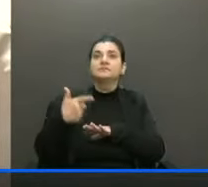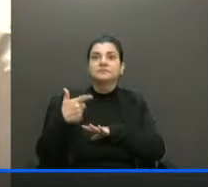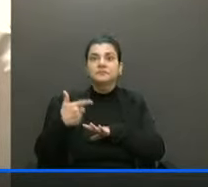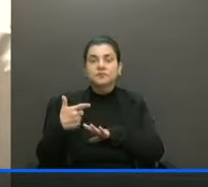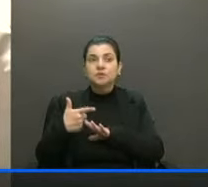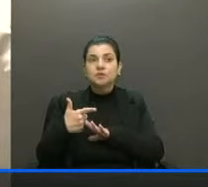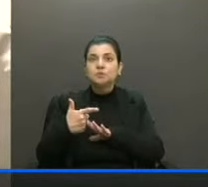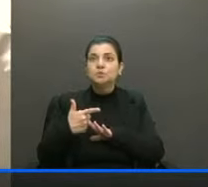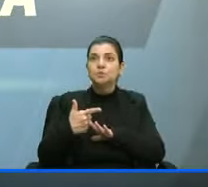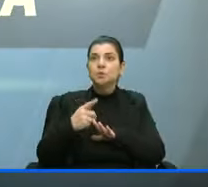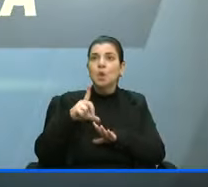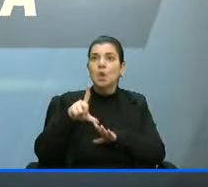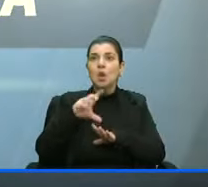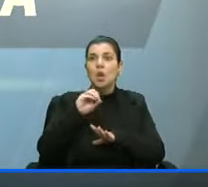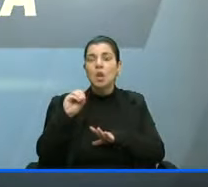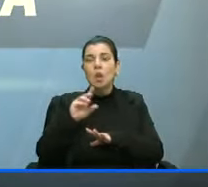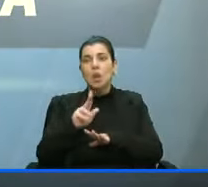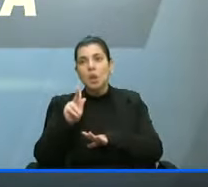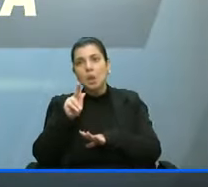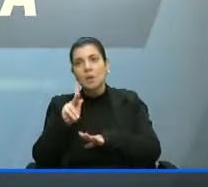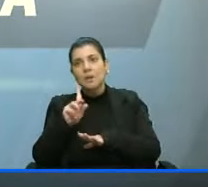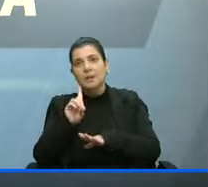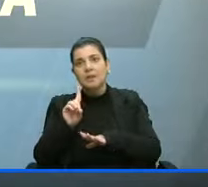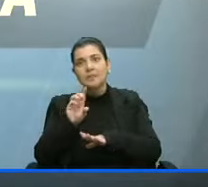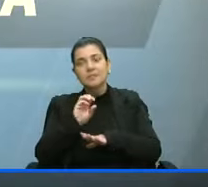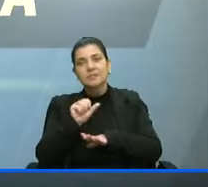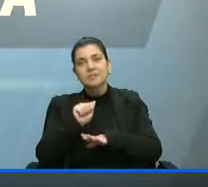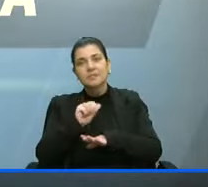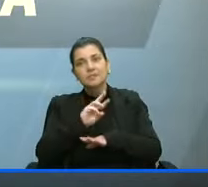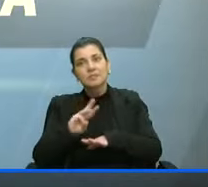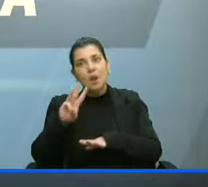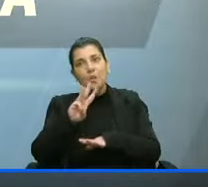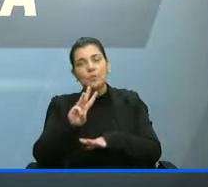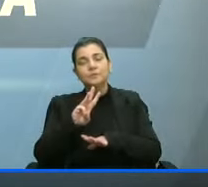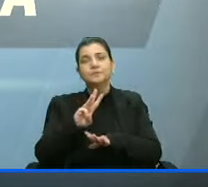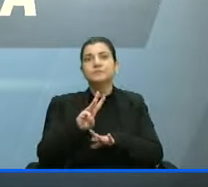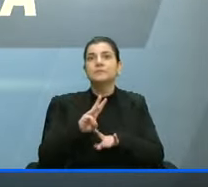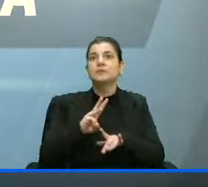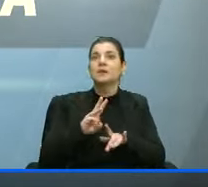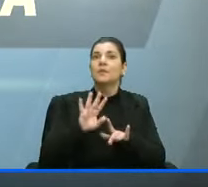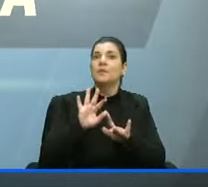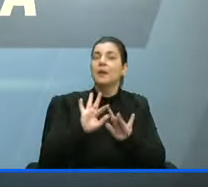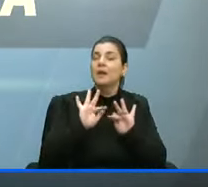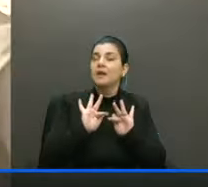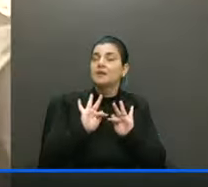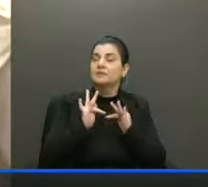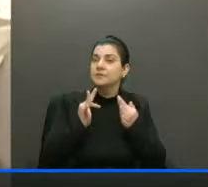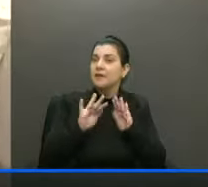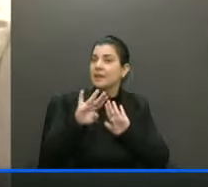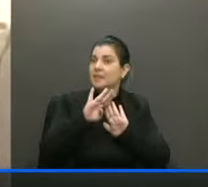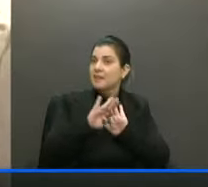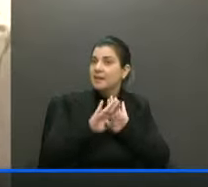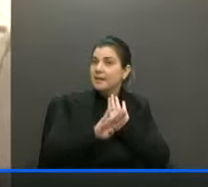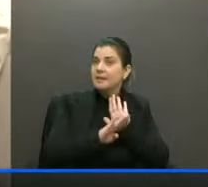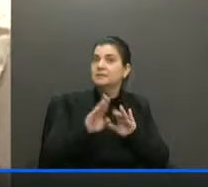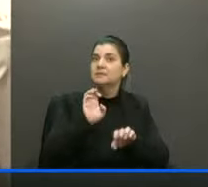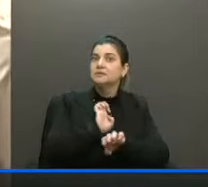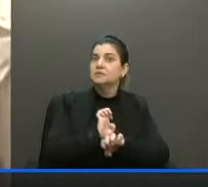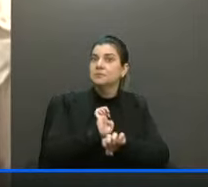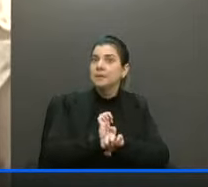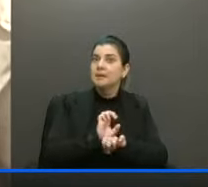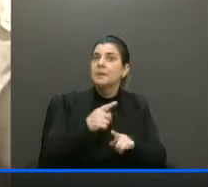era: precisamos que as escolas voltem para então trabalhar as famílias que estão na lista de espera, porque a fala